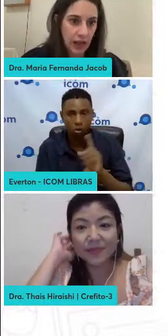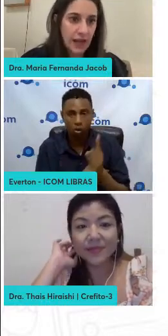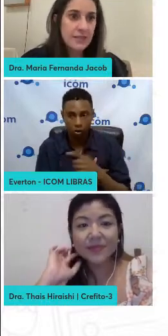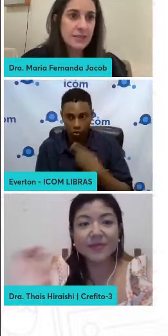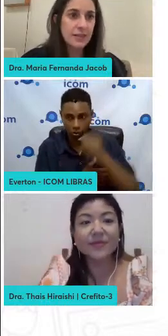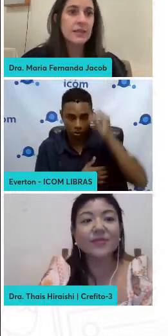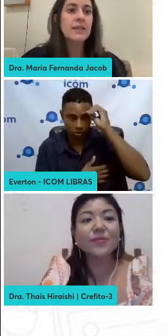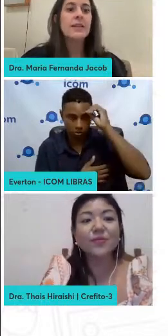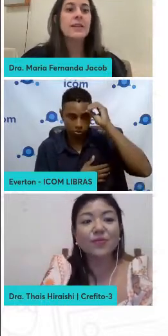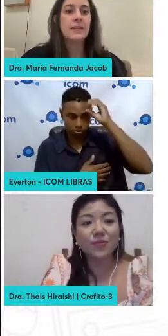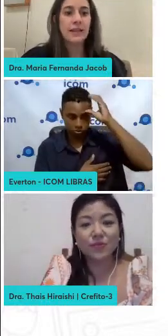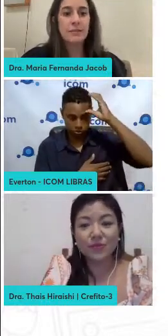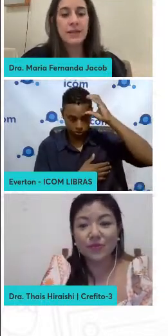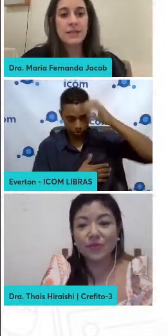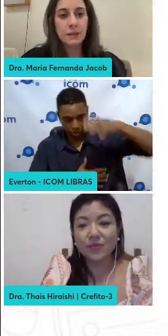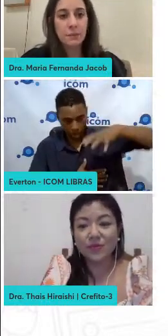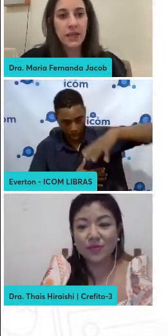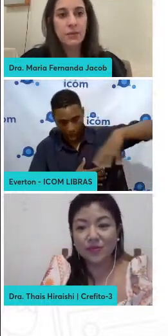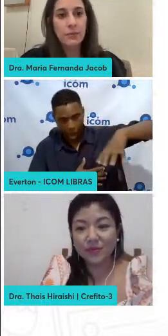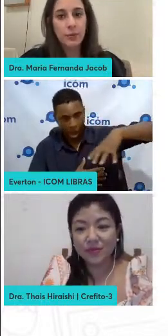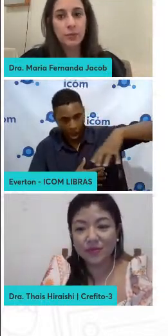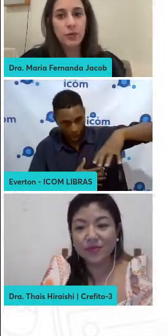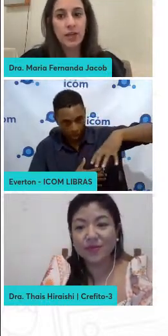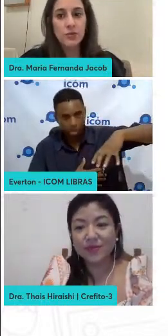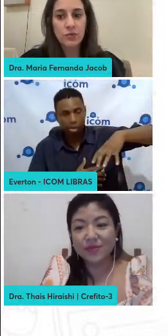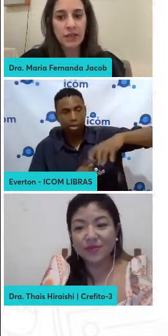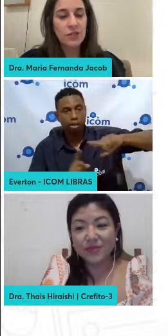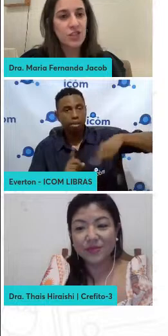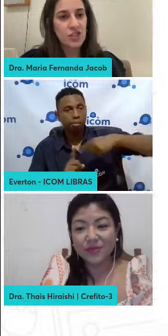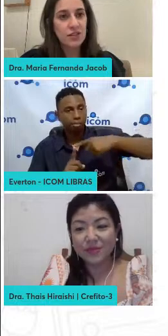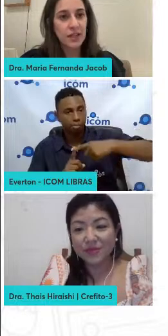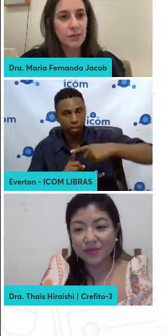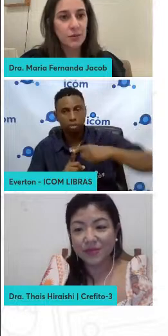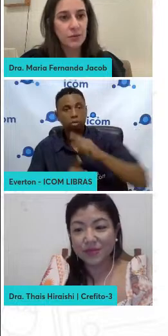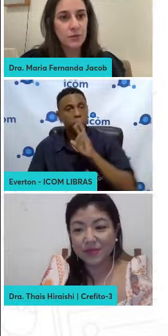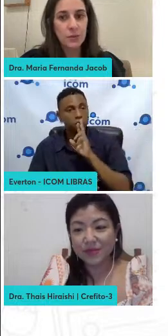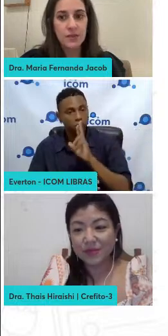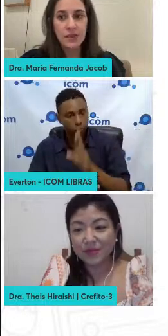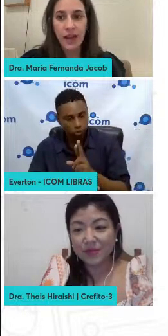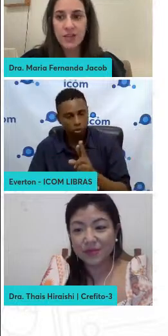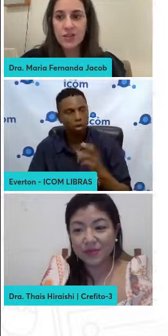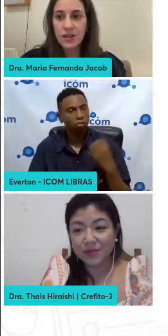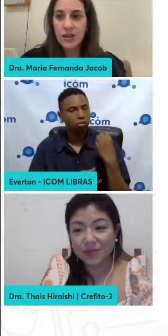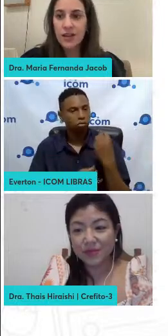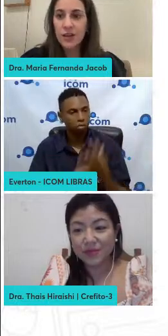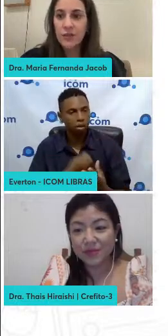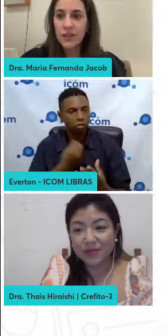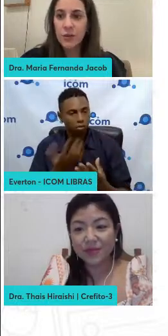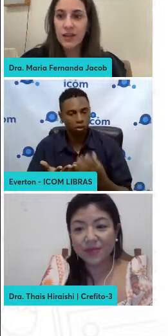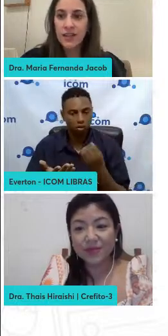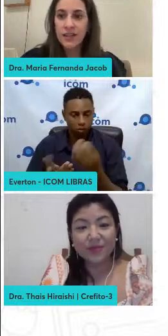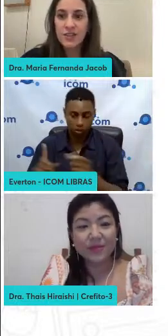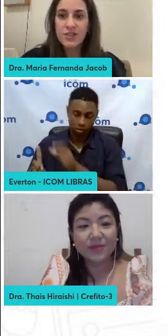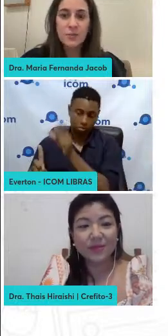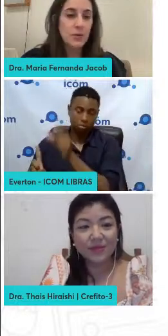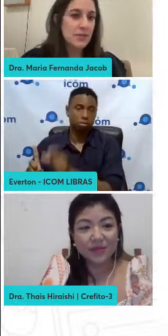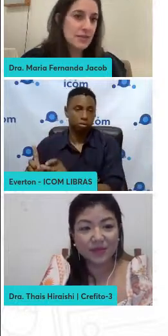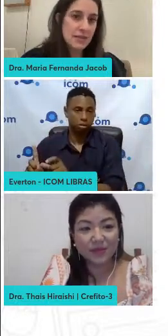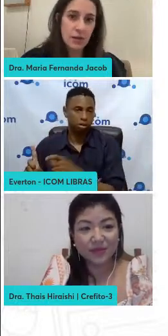nossa classe, né, mas também para o resultado que a gente entrega para o nosso paciente. Eu fico